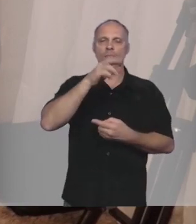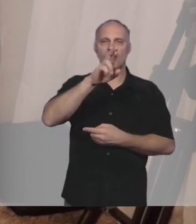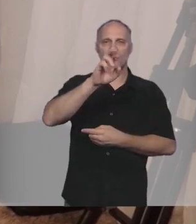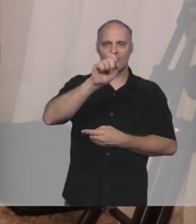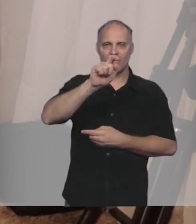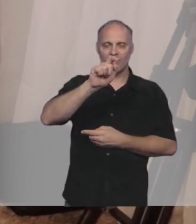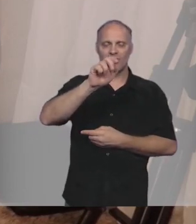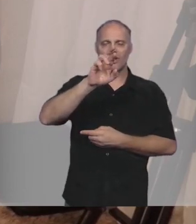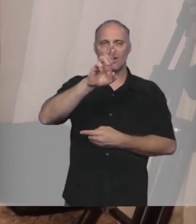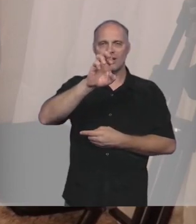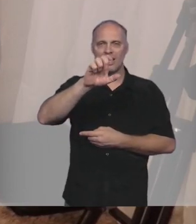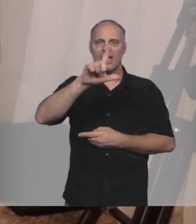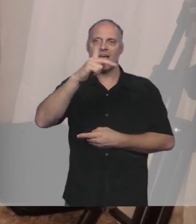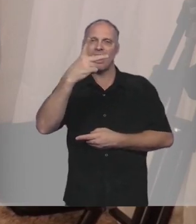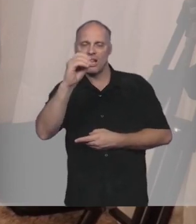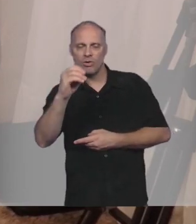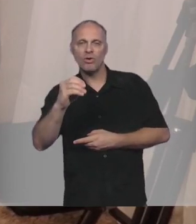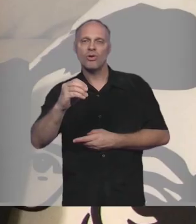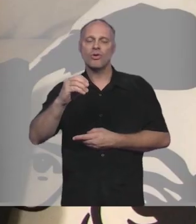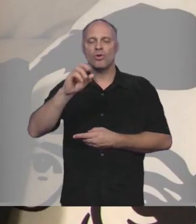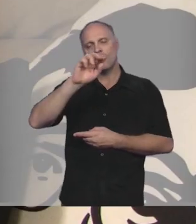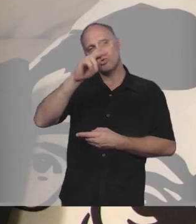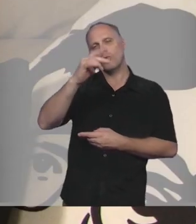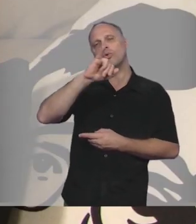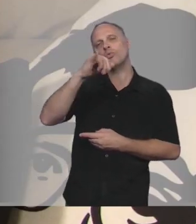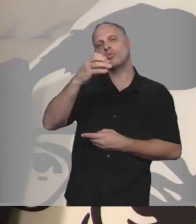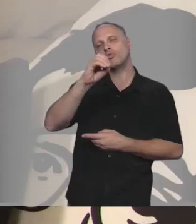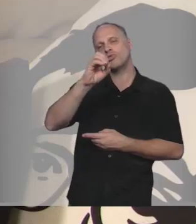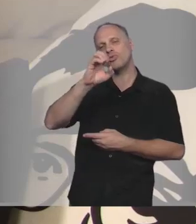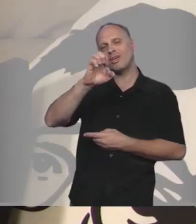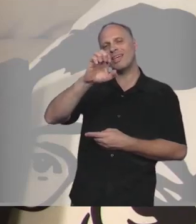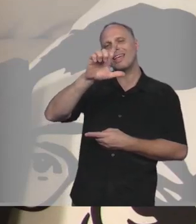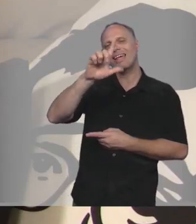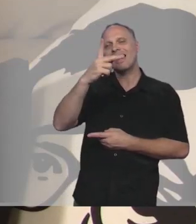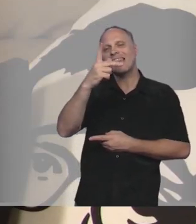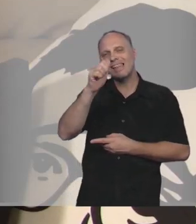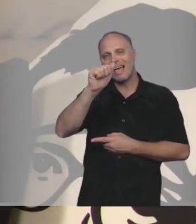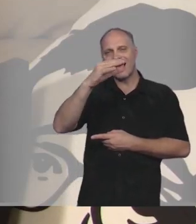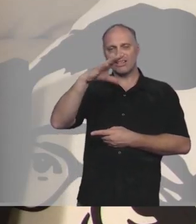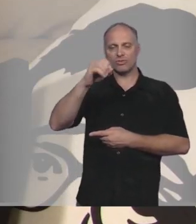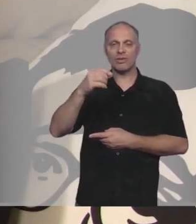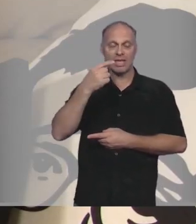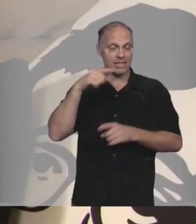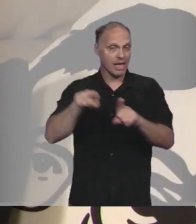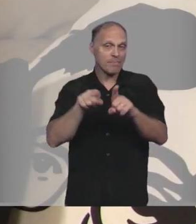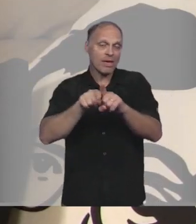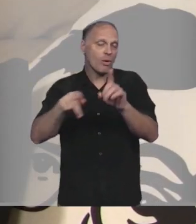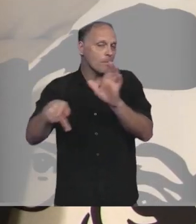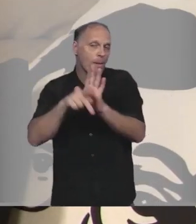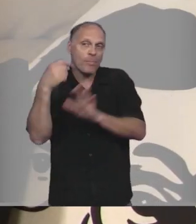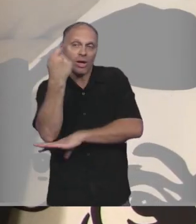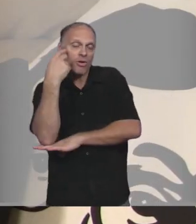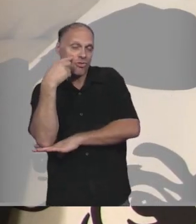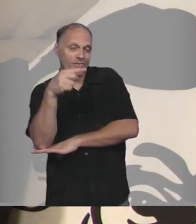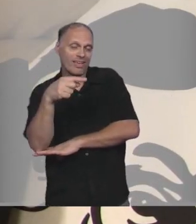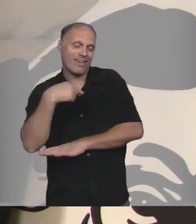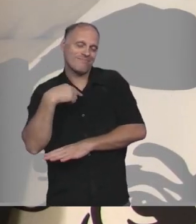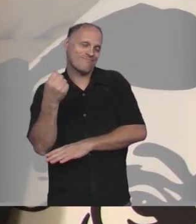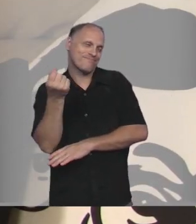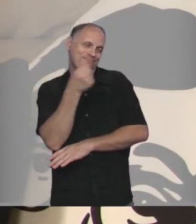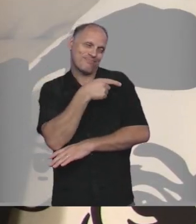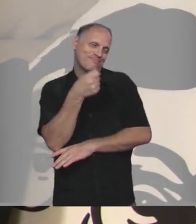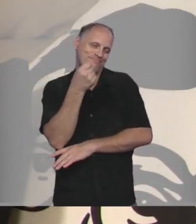ele vê, que o Galdério vê como frescura, que para ele é frescura, né? Que são fenômenos,